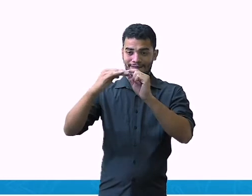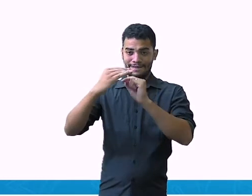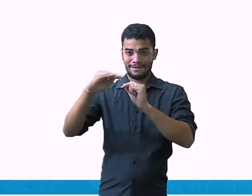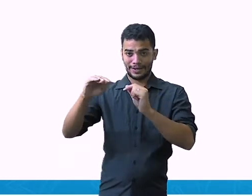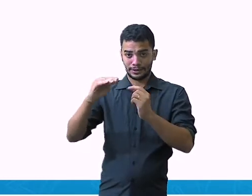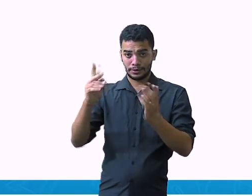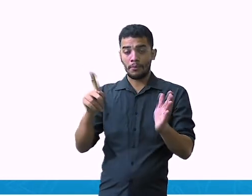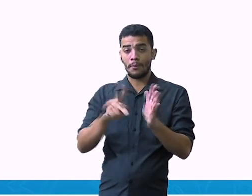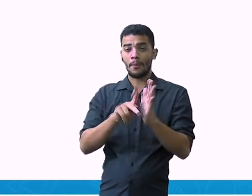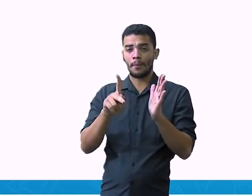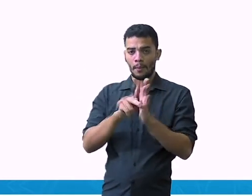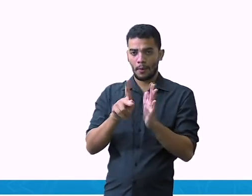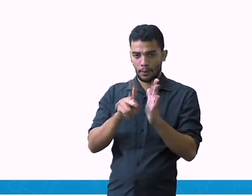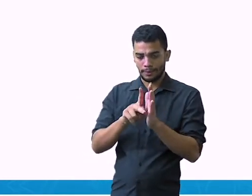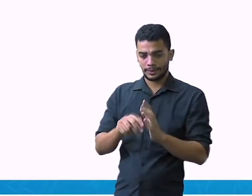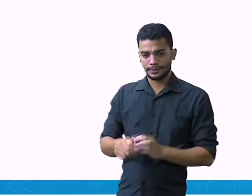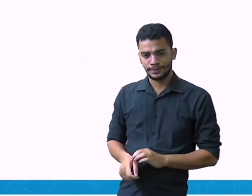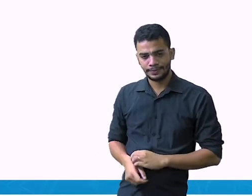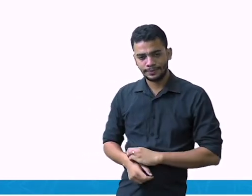próprias.